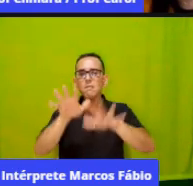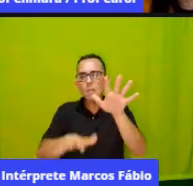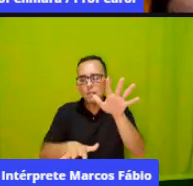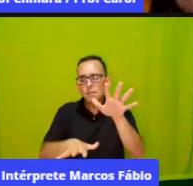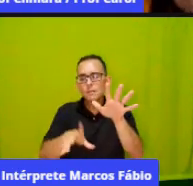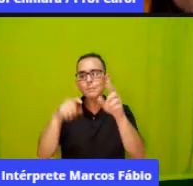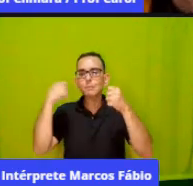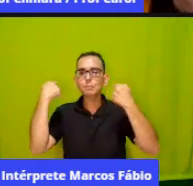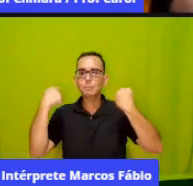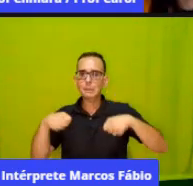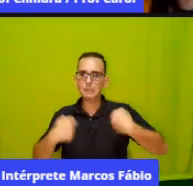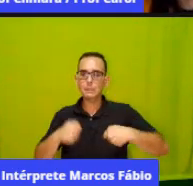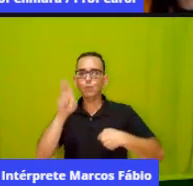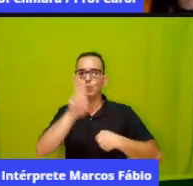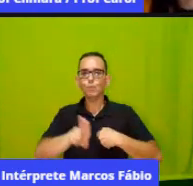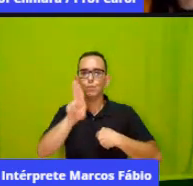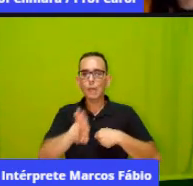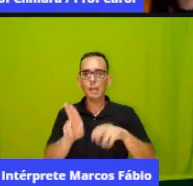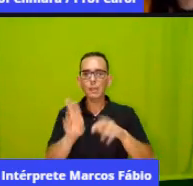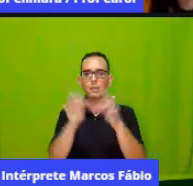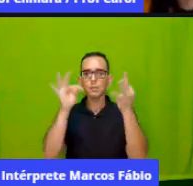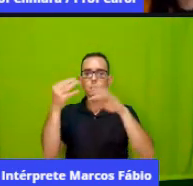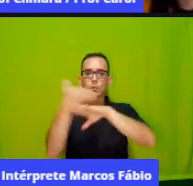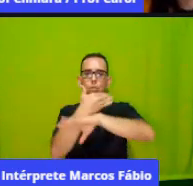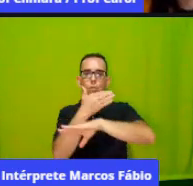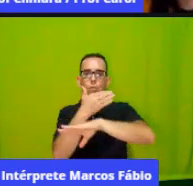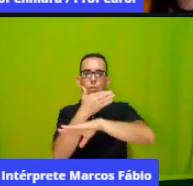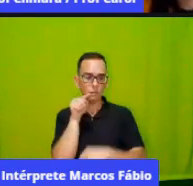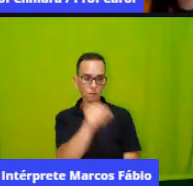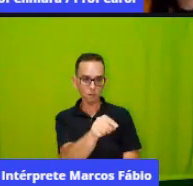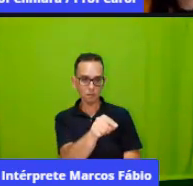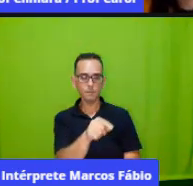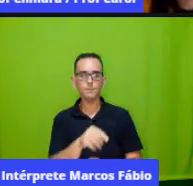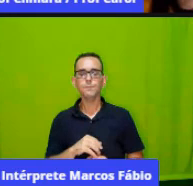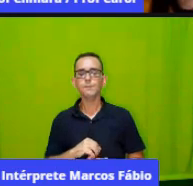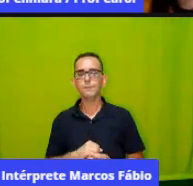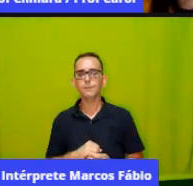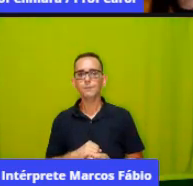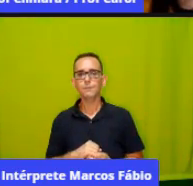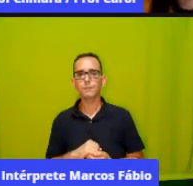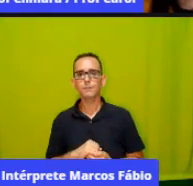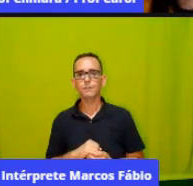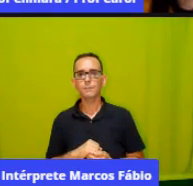necessário que seja usado algum tipo de tecnologia assistiva com ele. Pode passar para frente.